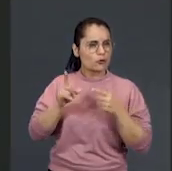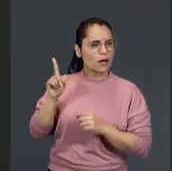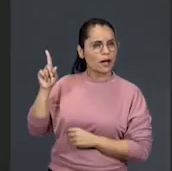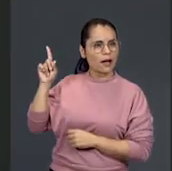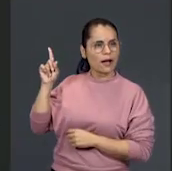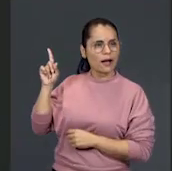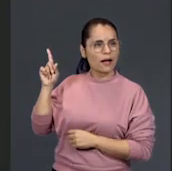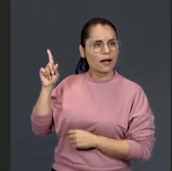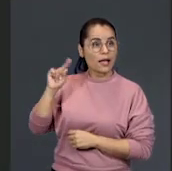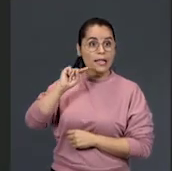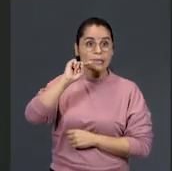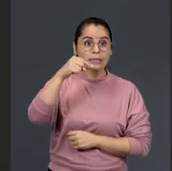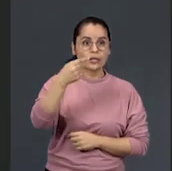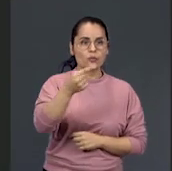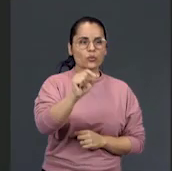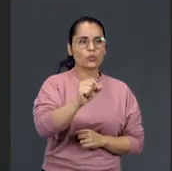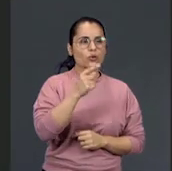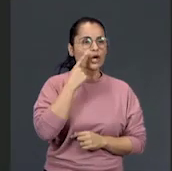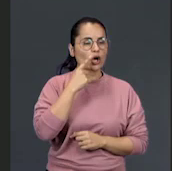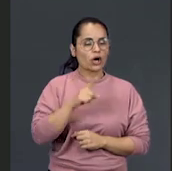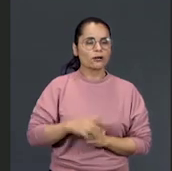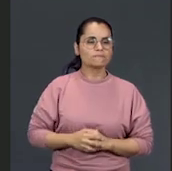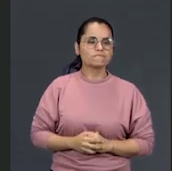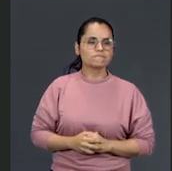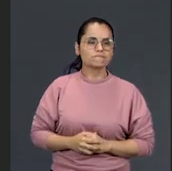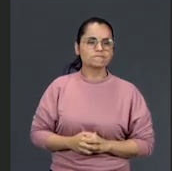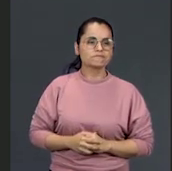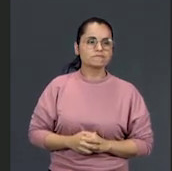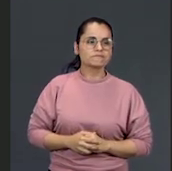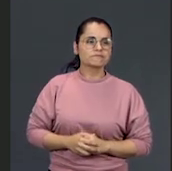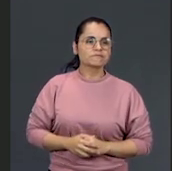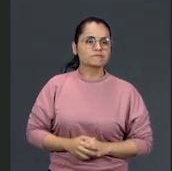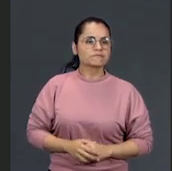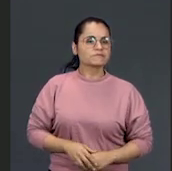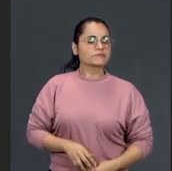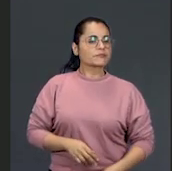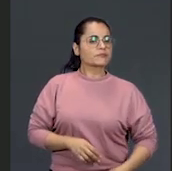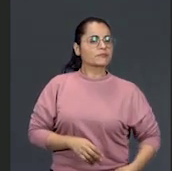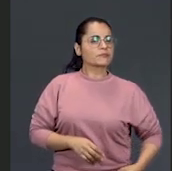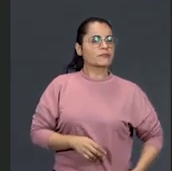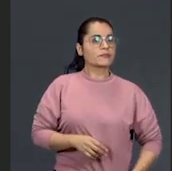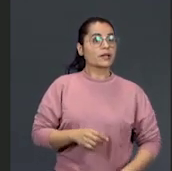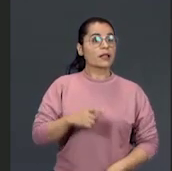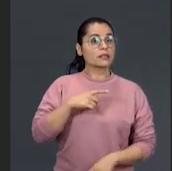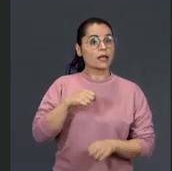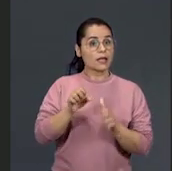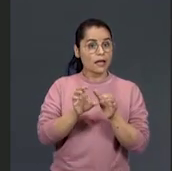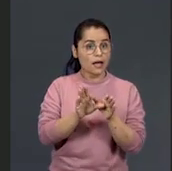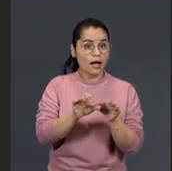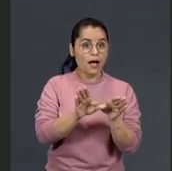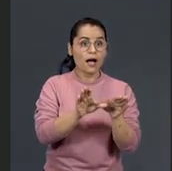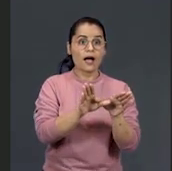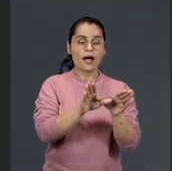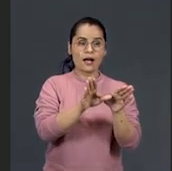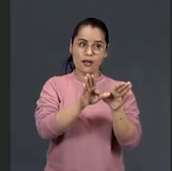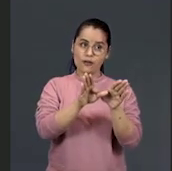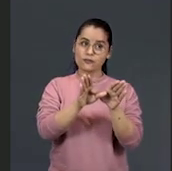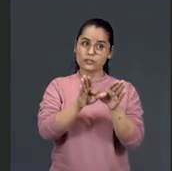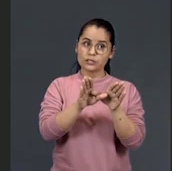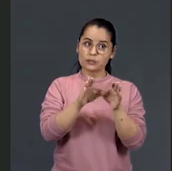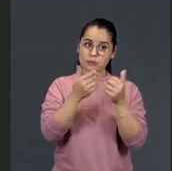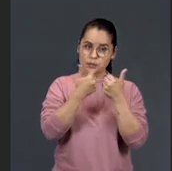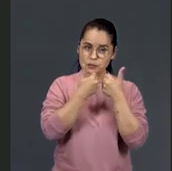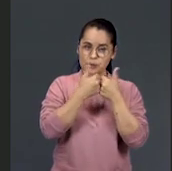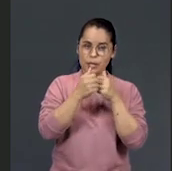tá? Depois, olha, vamos ver quem chegou aí, olha, aves mais recente aqui, olha,